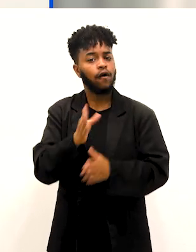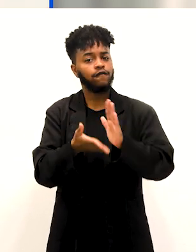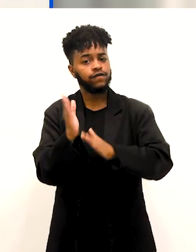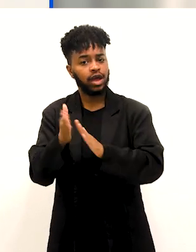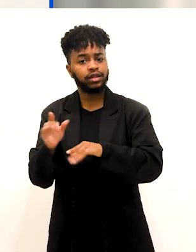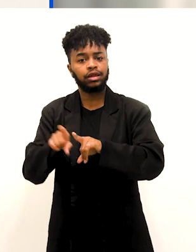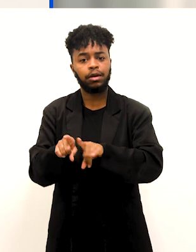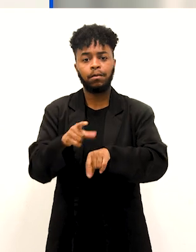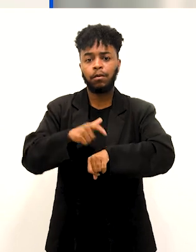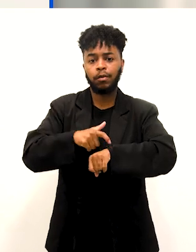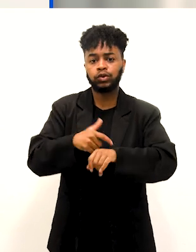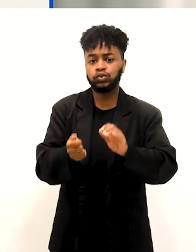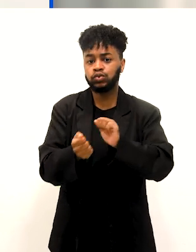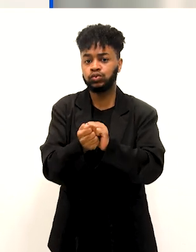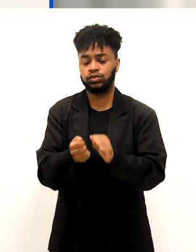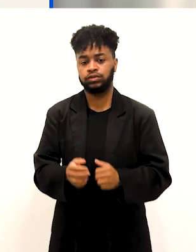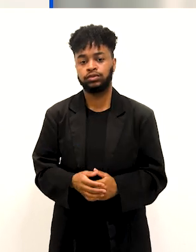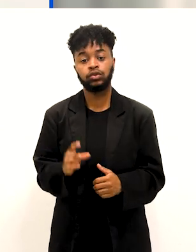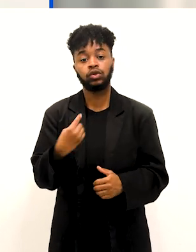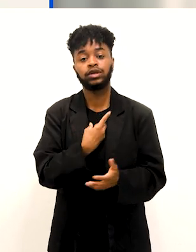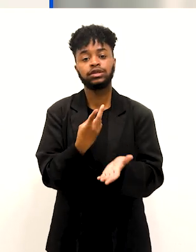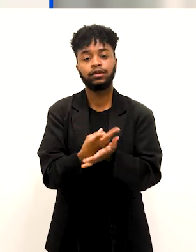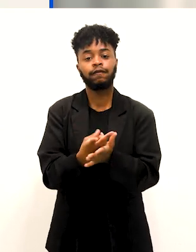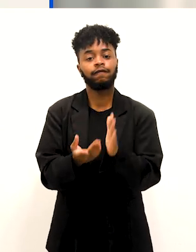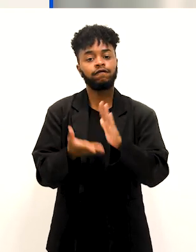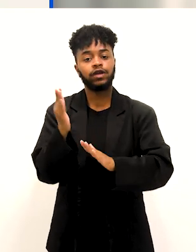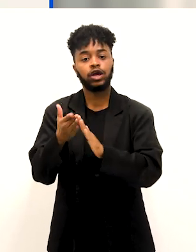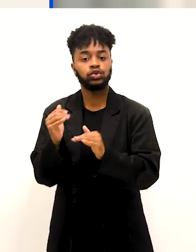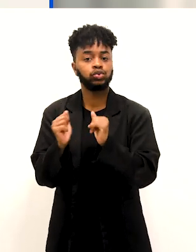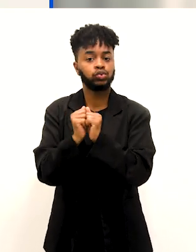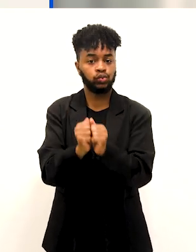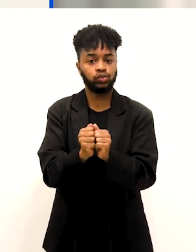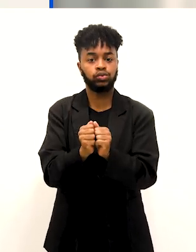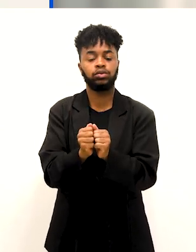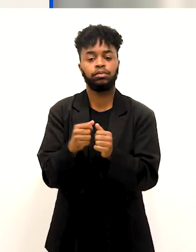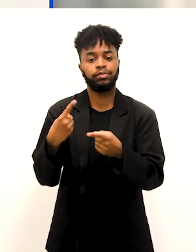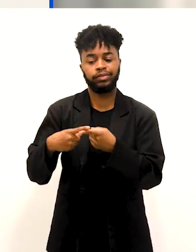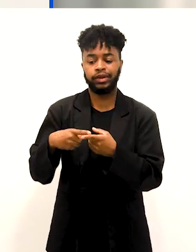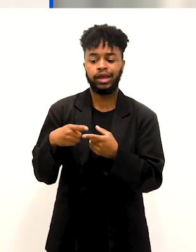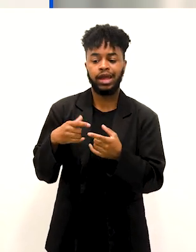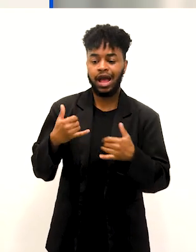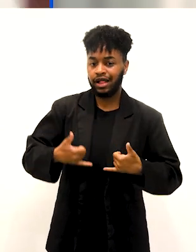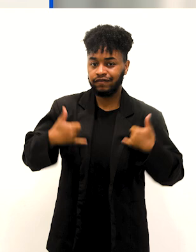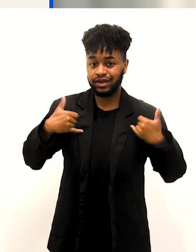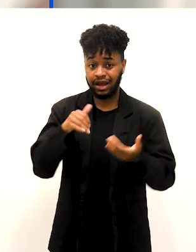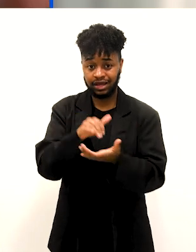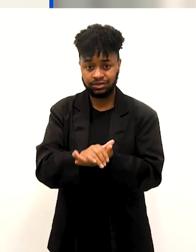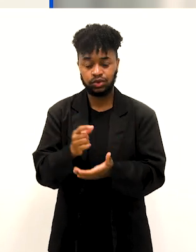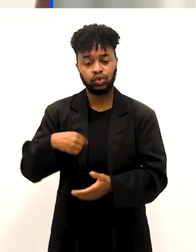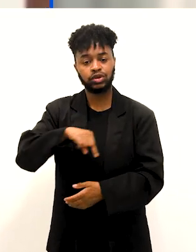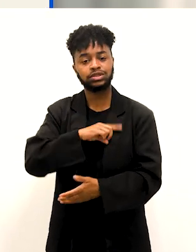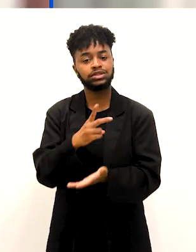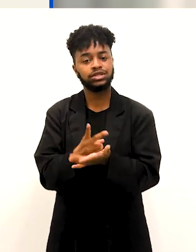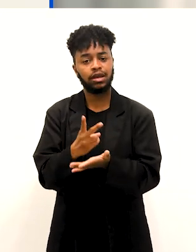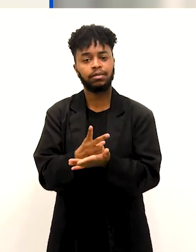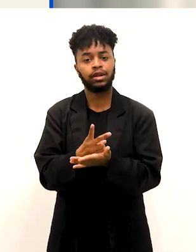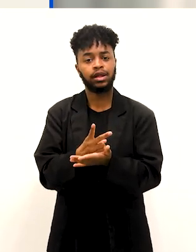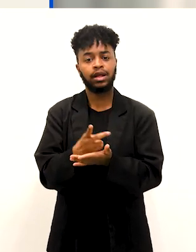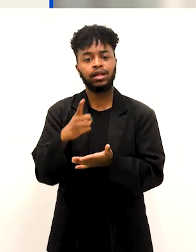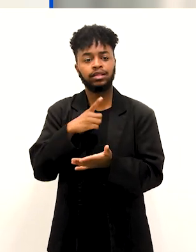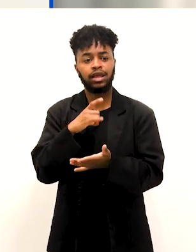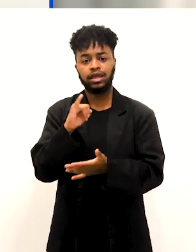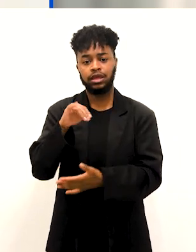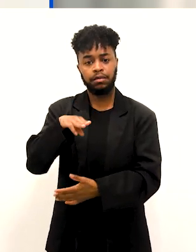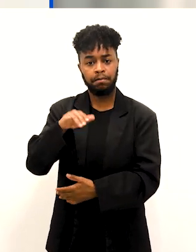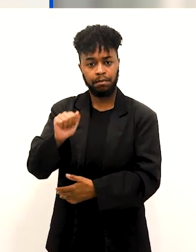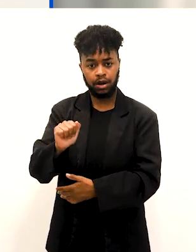momento que a gente passou juntos. Todo ano a gente faz uma viagem em casal no nosso aniversário de casamento. E aí a gente sempre traz um ímã de algum lugar que